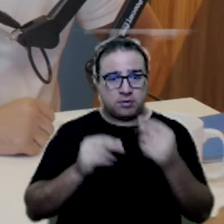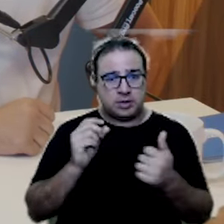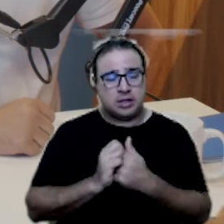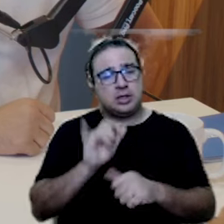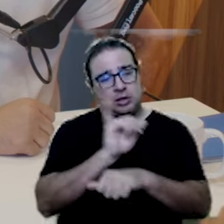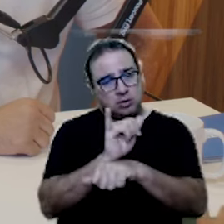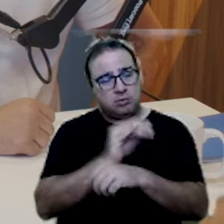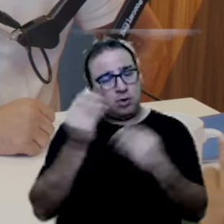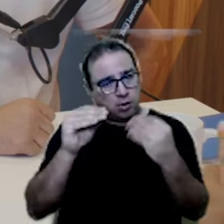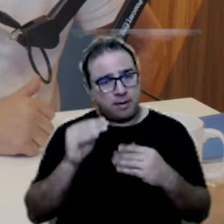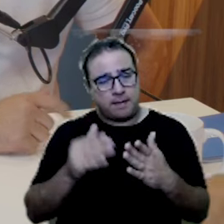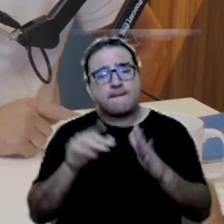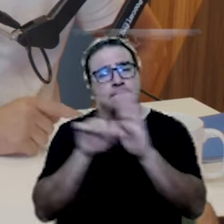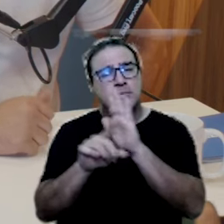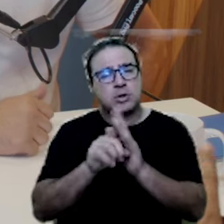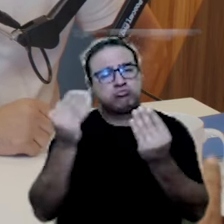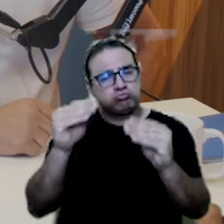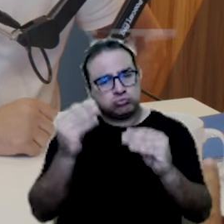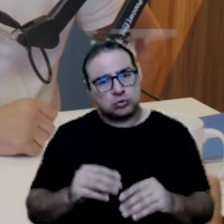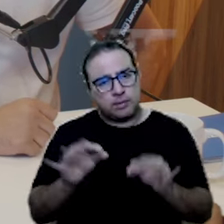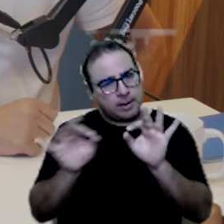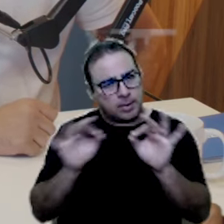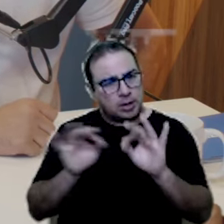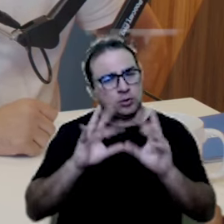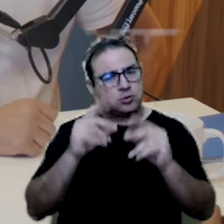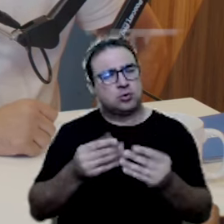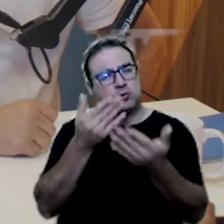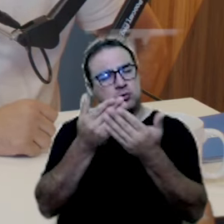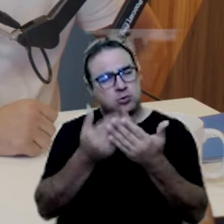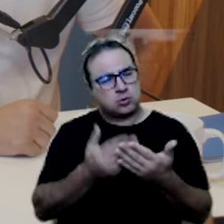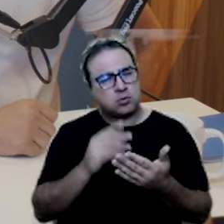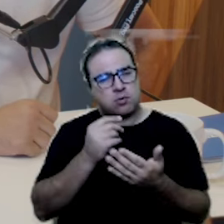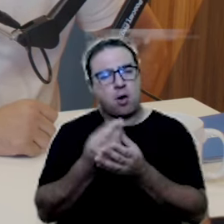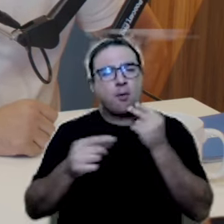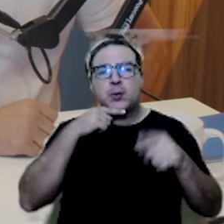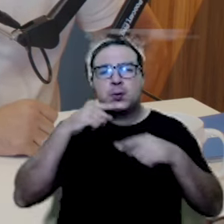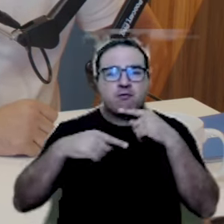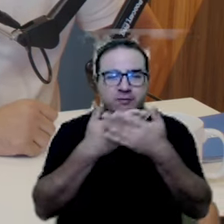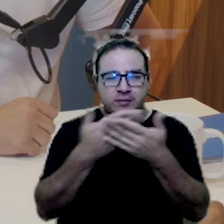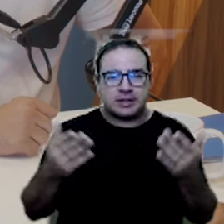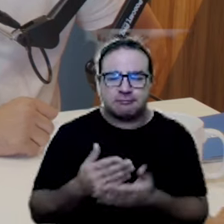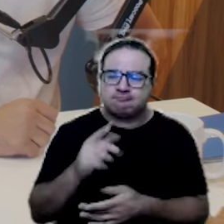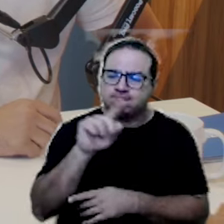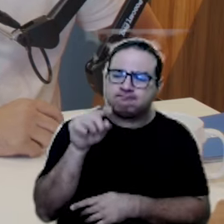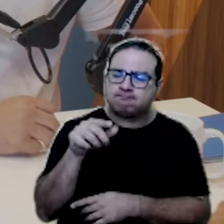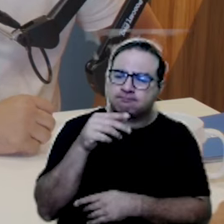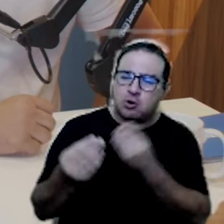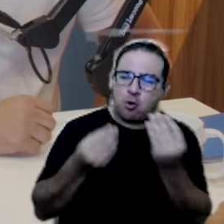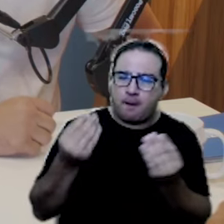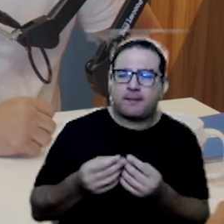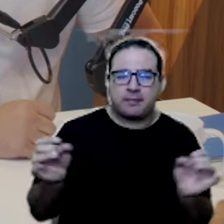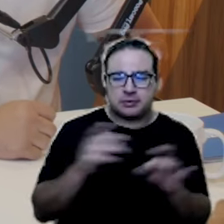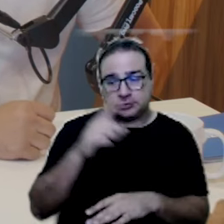comentários no YouTube coloquem as suas principais dúvidas pra gente montar todo um roteiro com as dúvidas que vocês têm pra gente